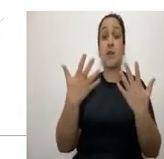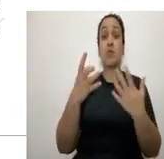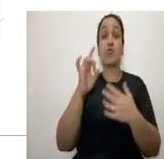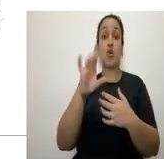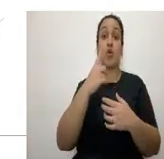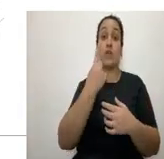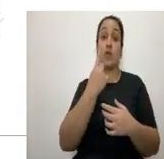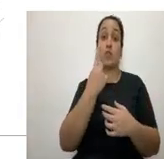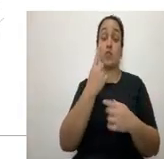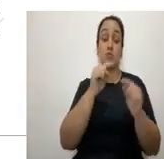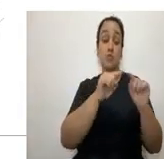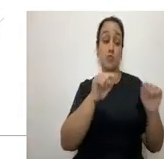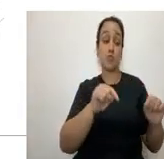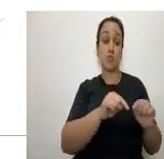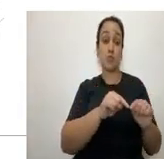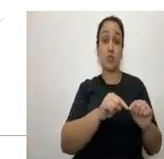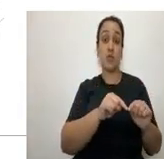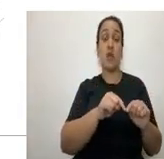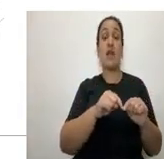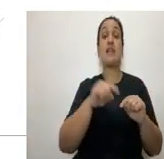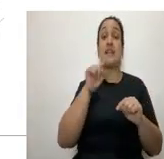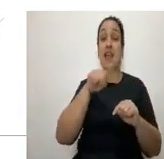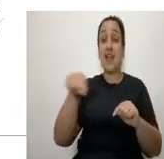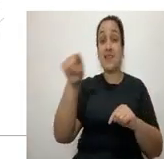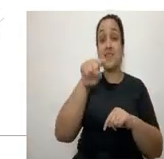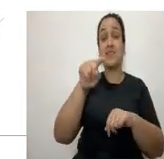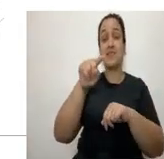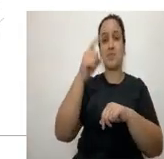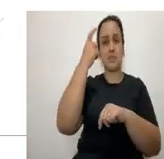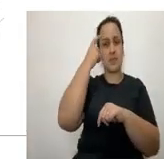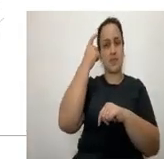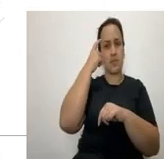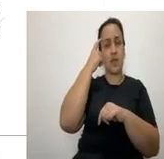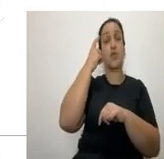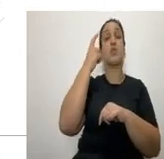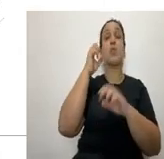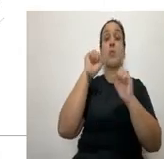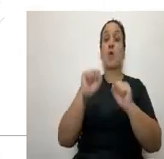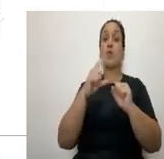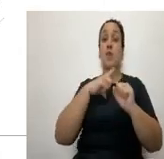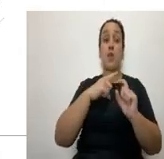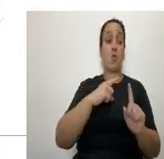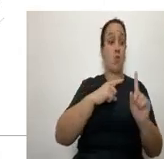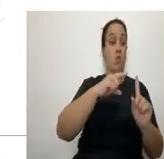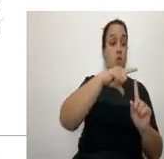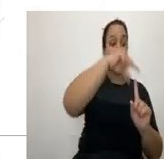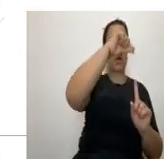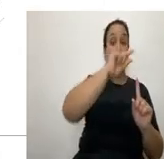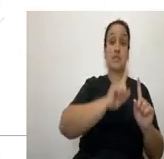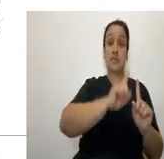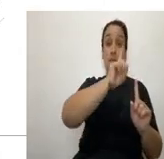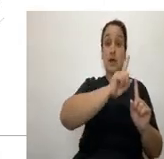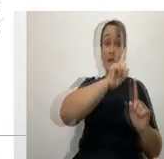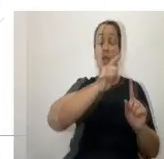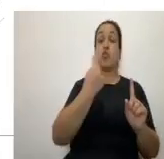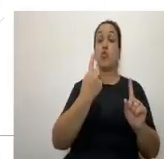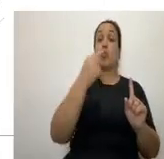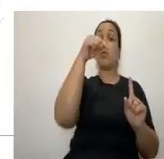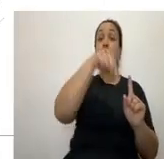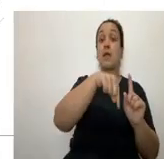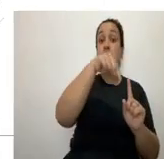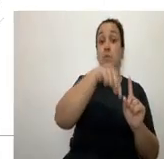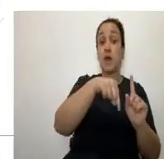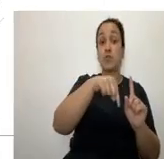tem significado, eu só vou ter um orbital. Nessa possibilidade, eu posso ter um elétron para cima e um elétron